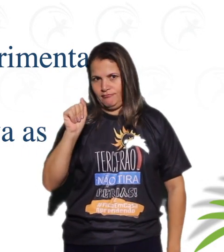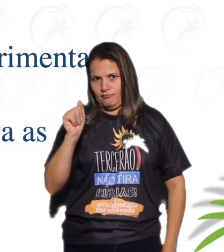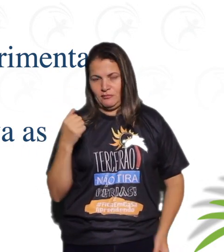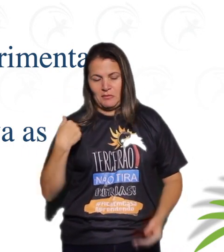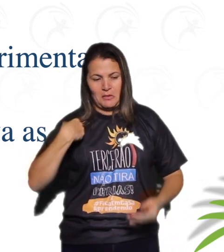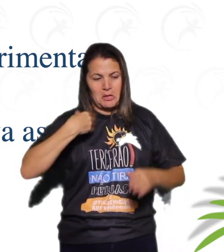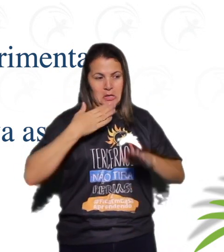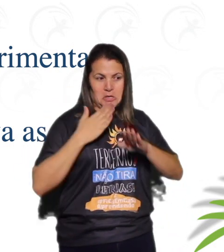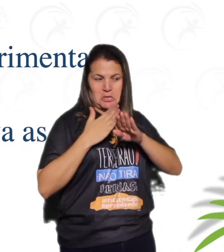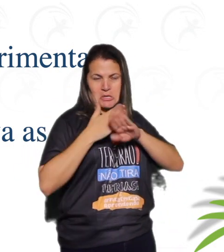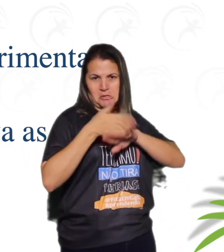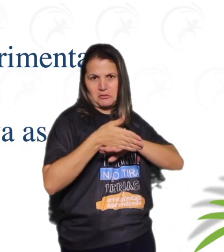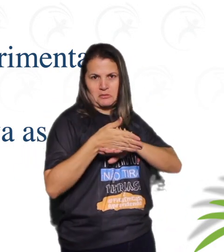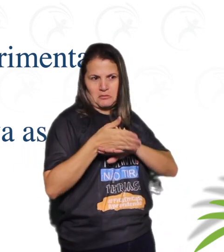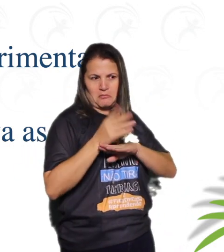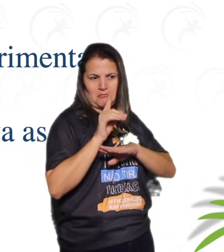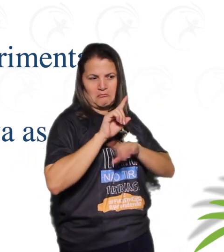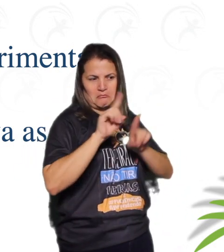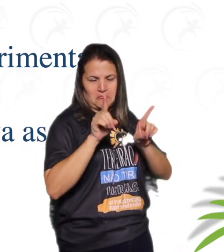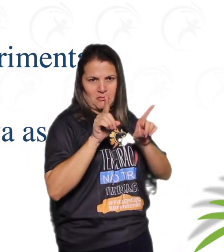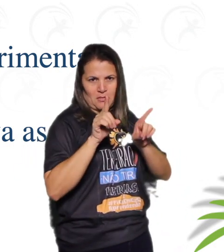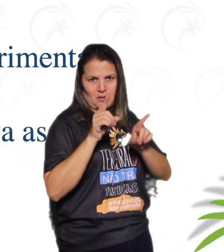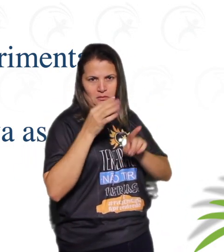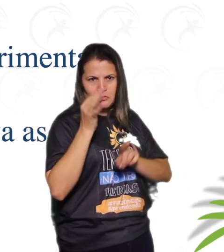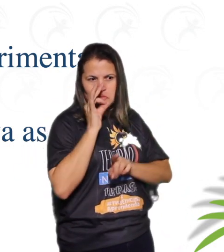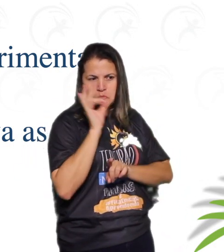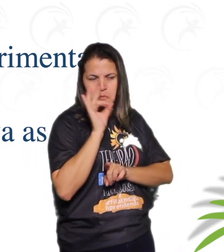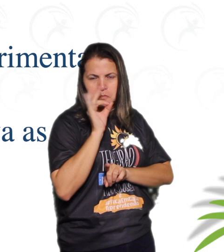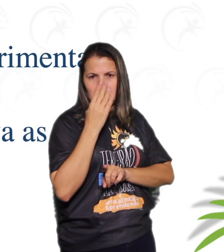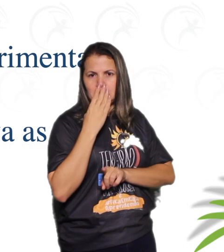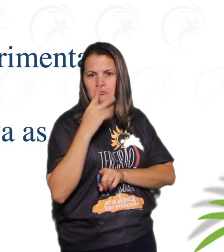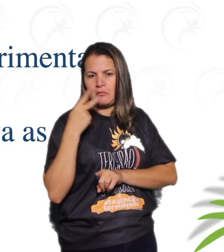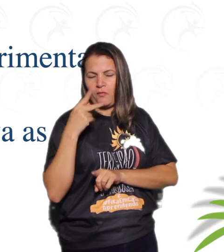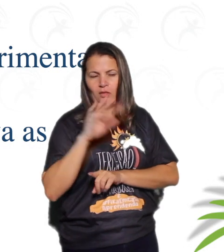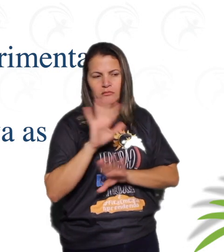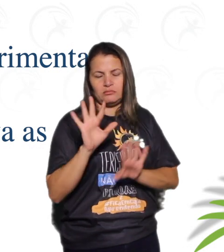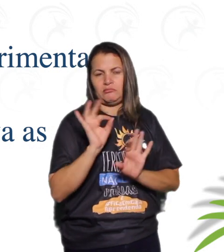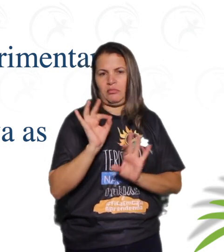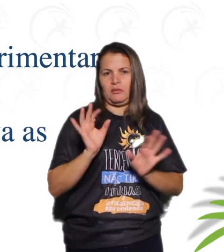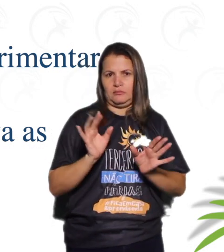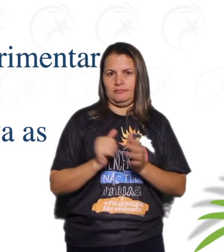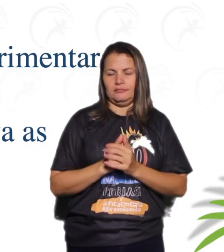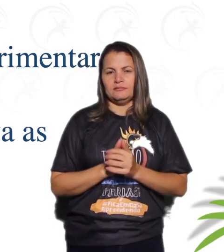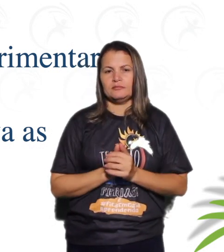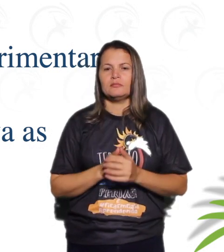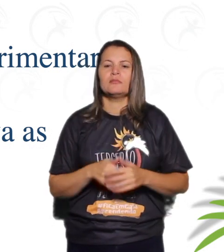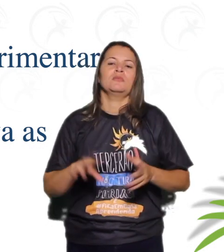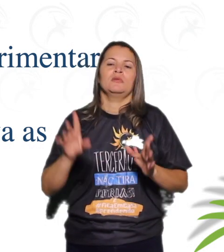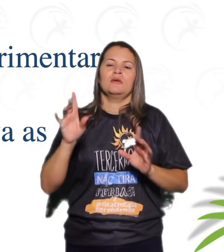exatamente o contrário. Você diz o contrário daquilo que você tem intenção de dizer. A prosopopeia ou